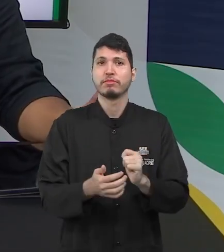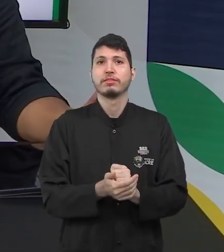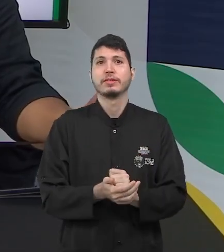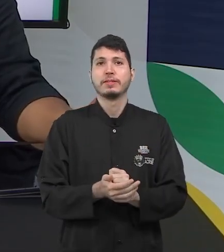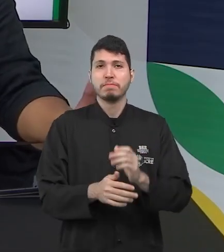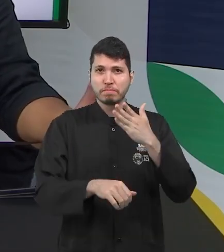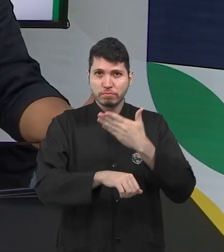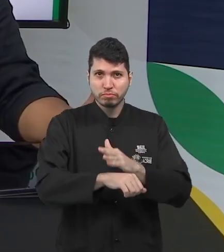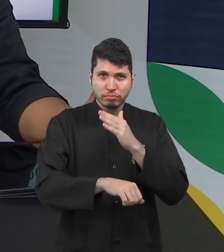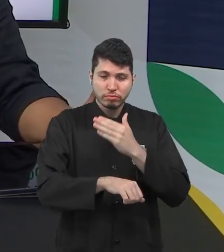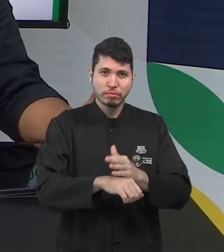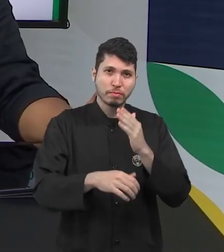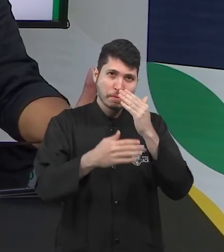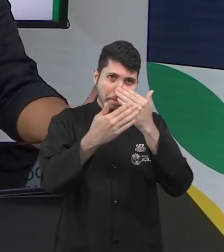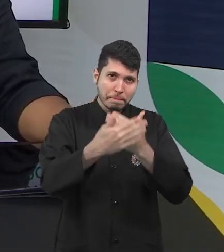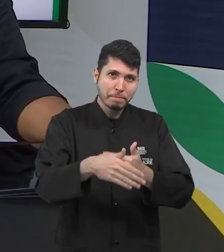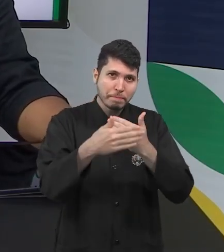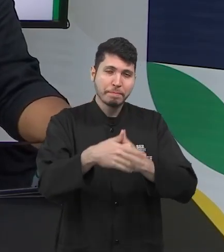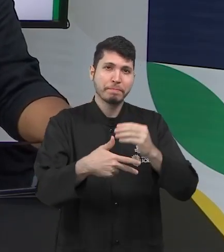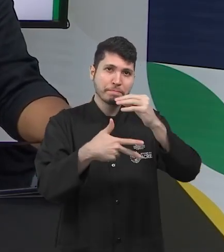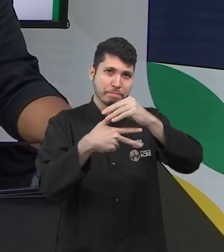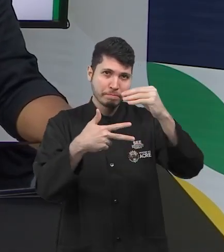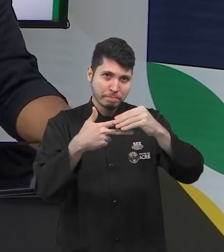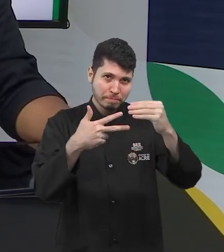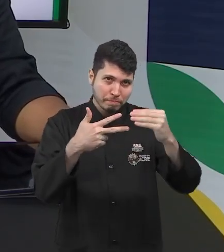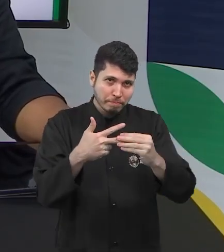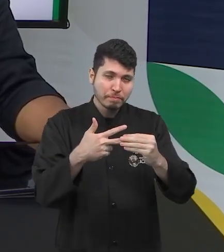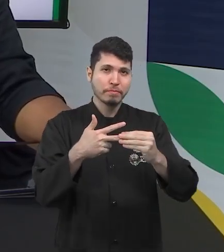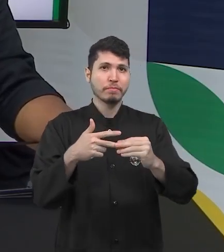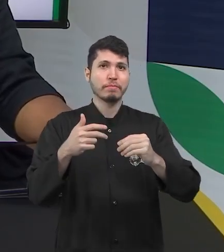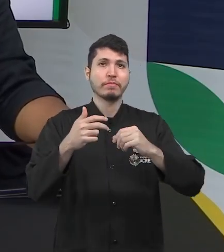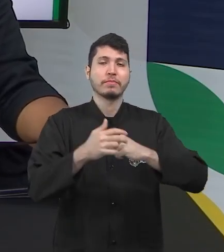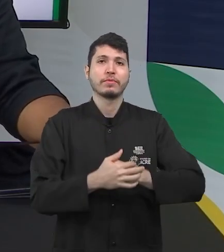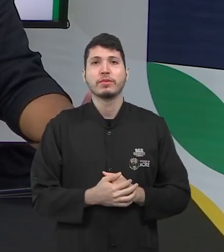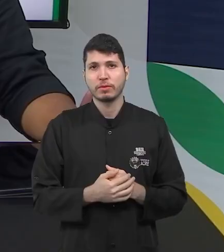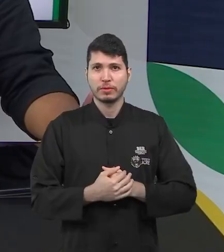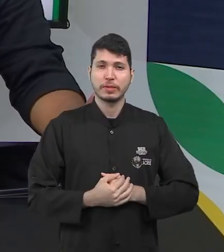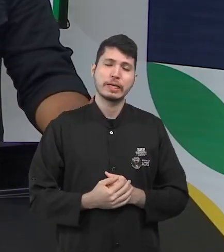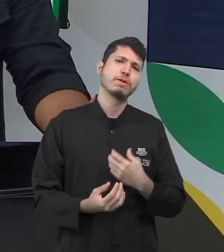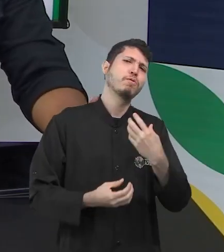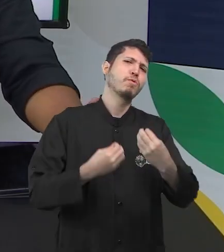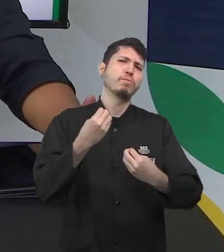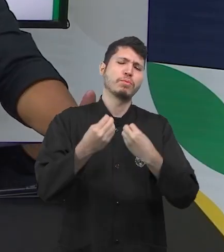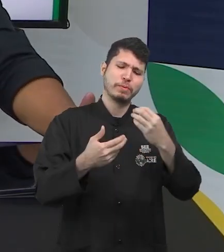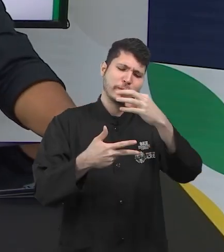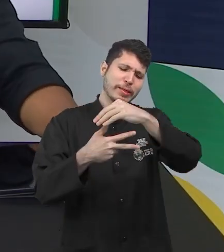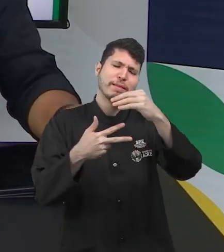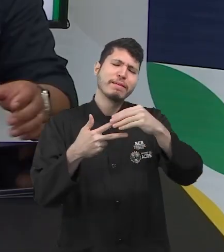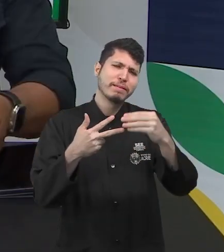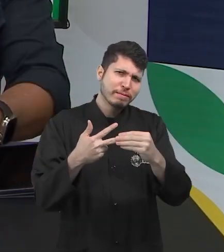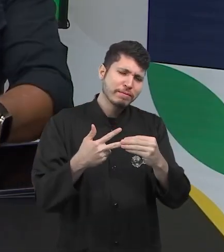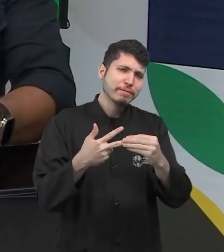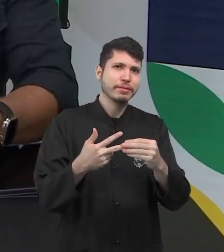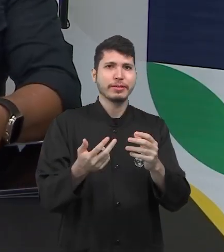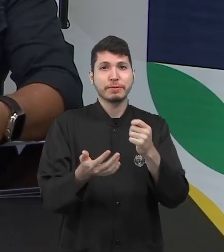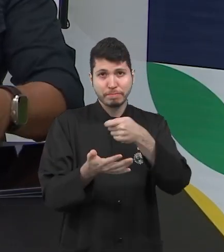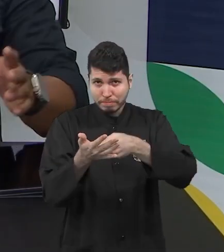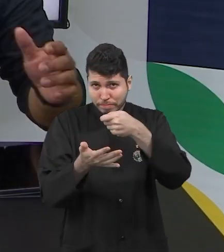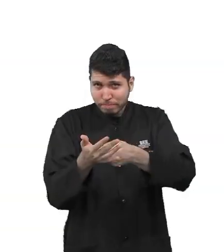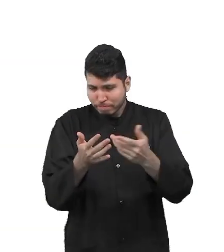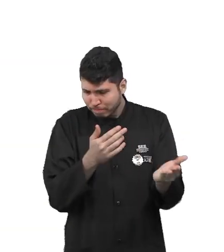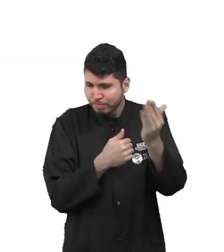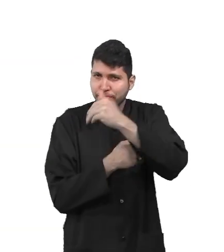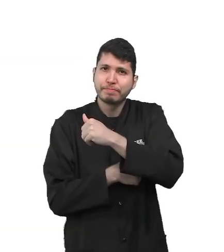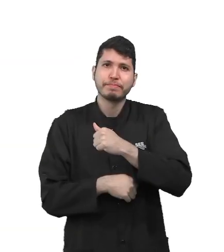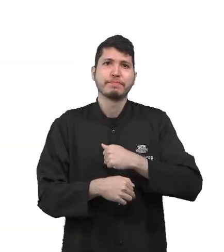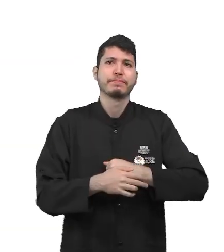do Enem, tá bom? Então, esse é o momento de resolver questões aqui para você verificar como é que o Enem vai estar abordando isso para você, tá bom? Vem comigo. Eu tenho aqui,